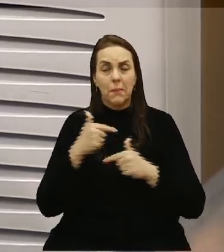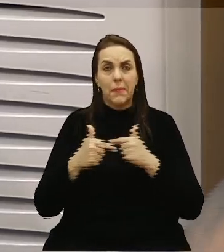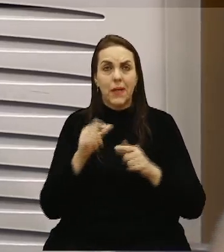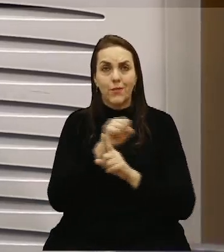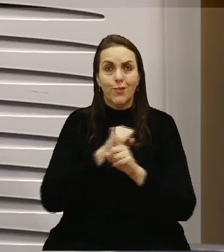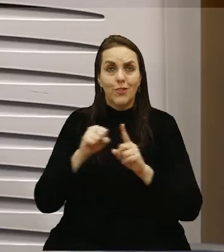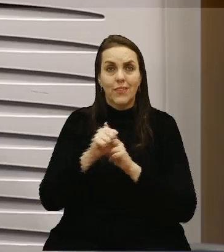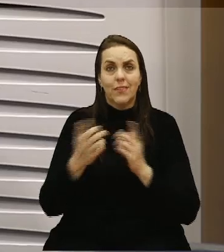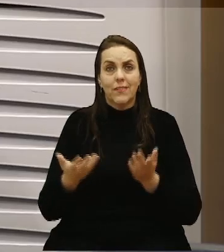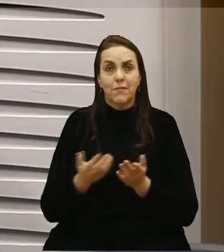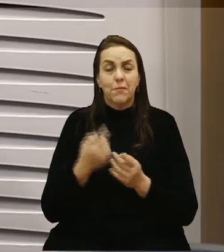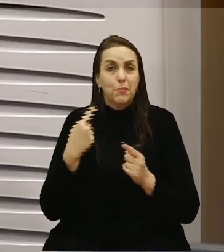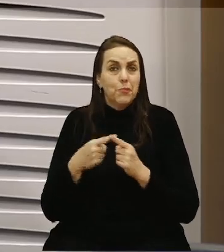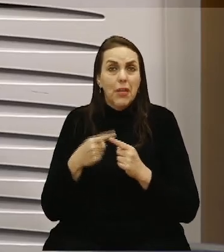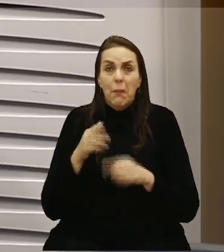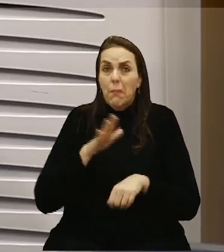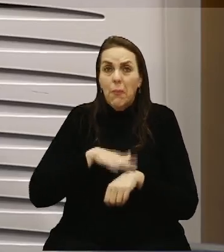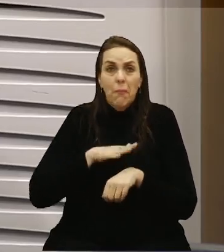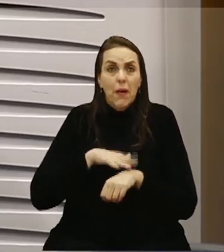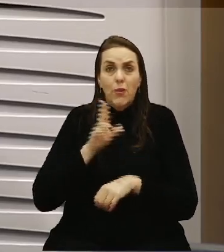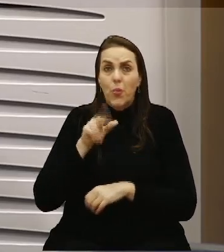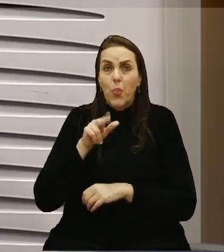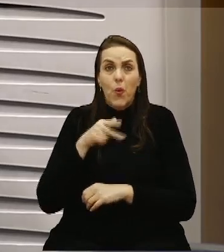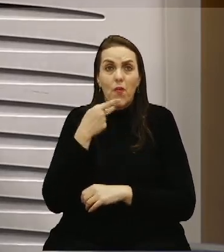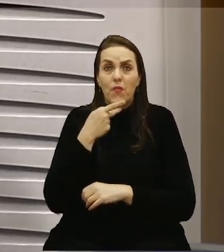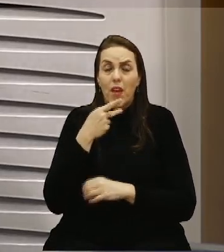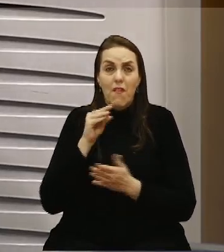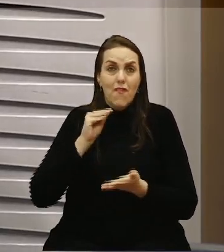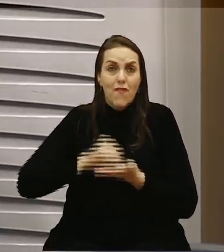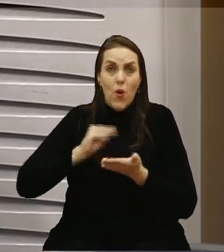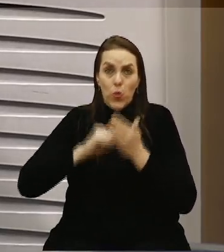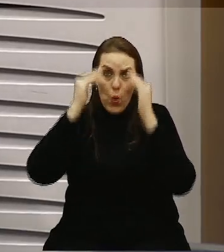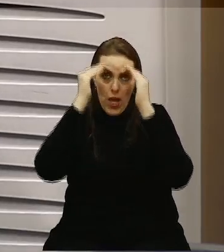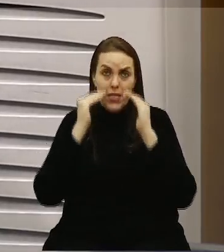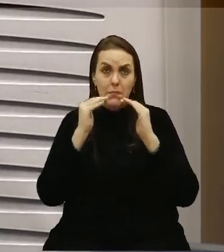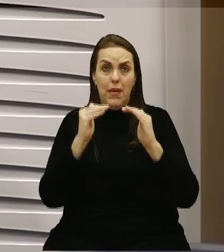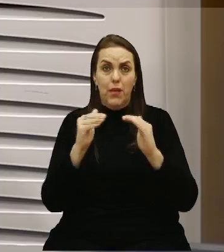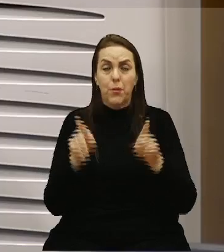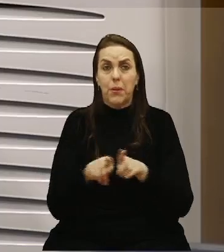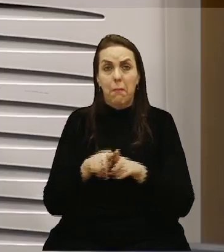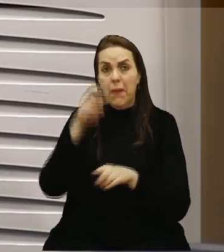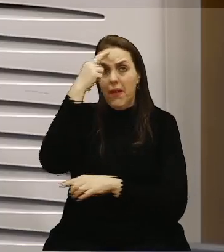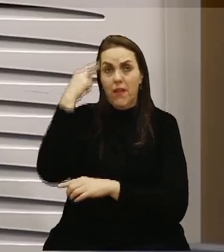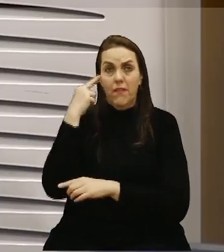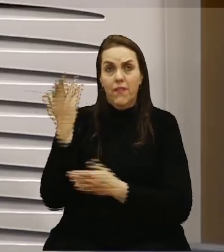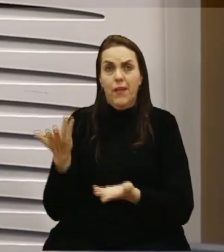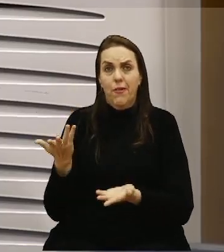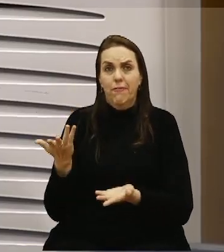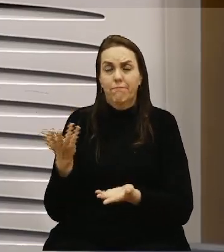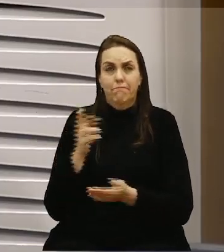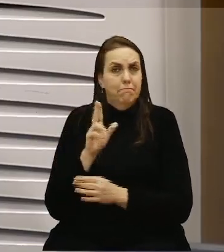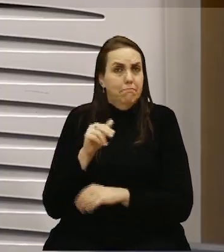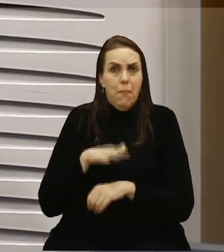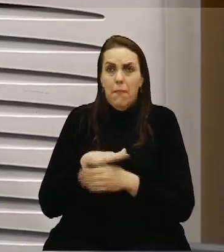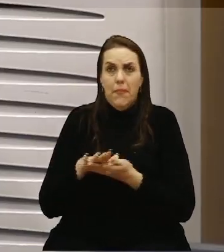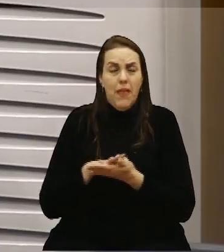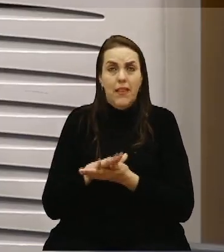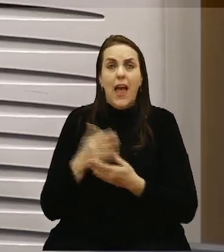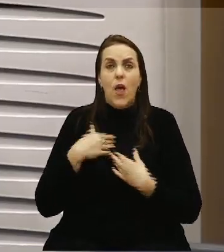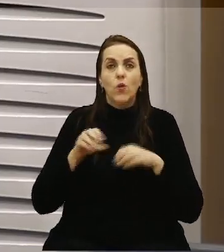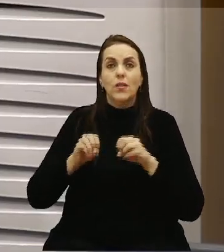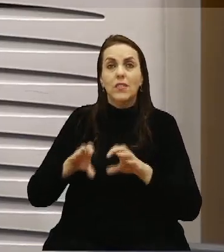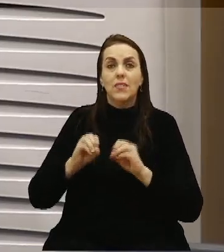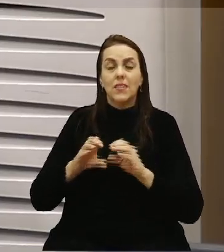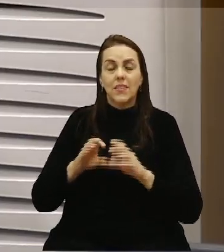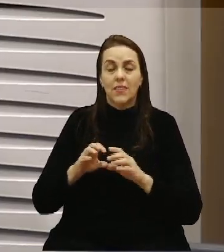sociedade, porque em momento algum eu fui desrespeitoso no vereador Rafael Bueno. Eu fui catequista há 23